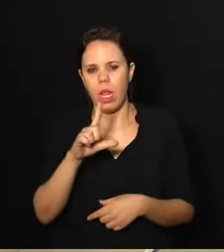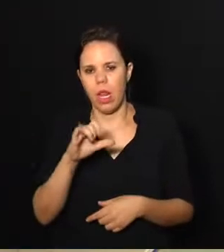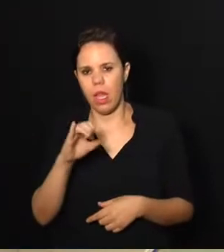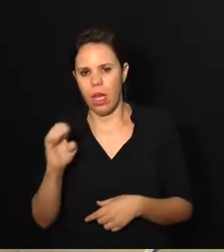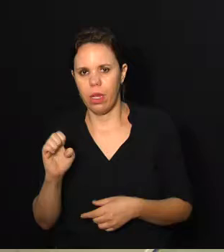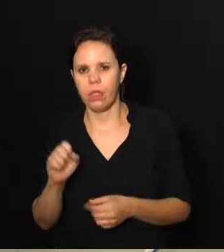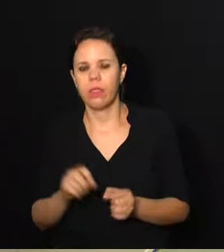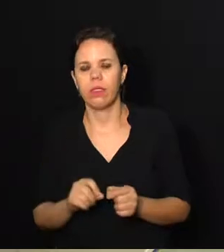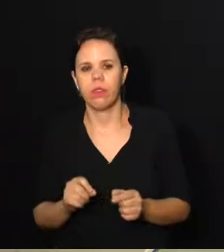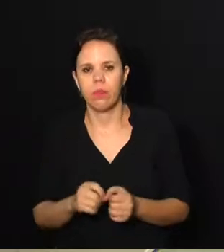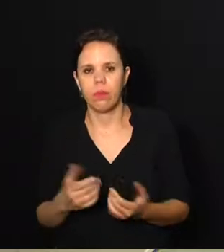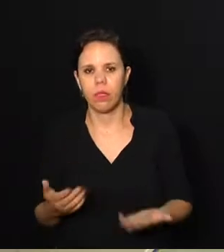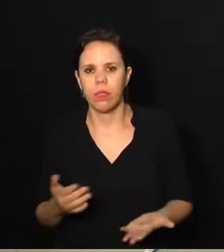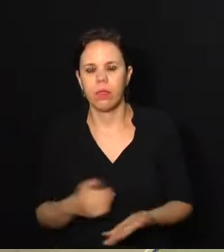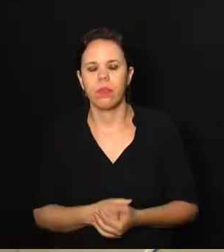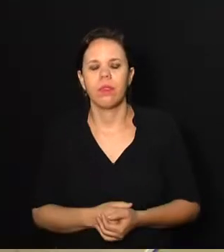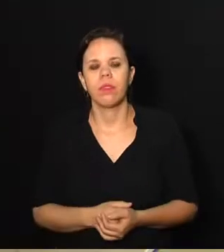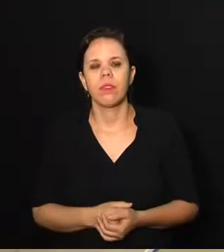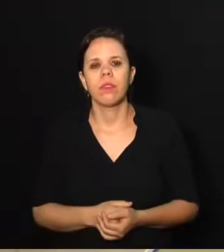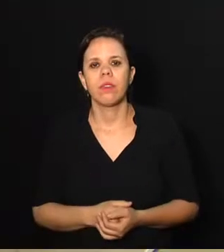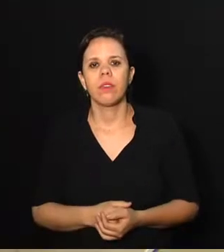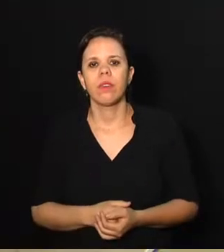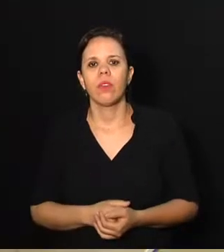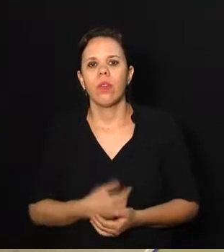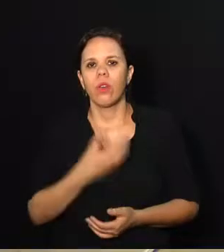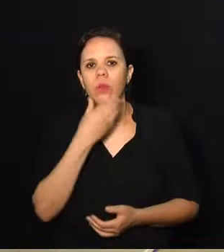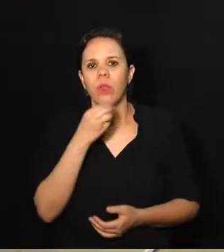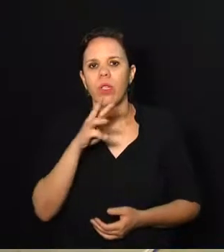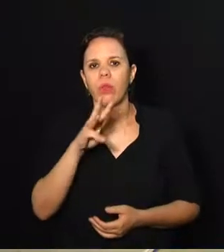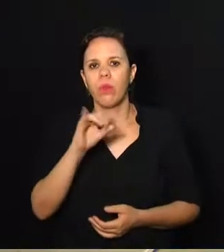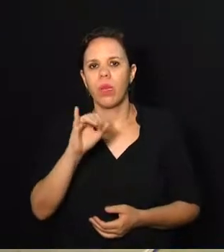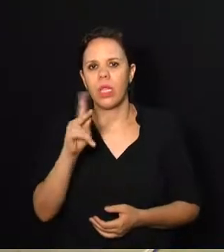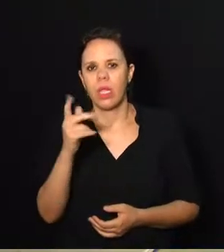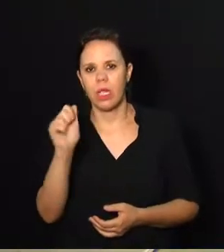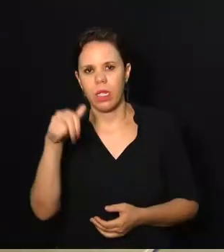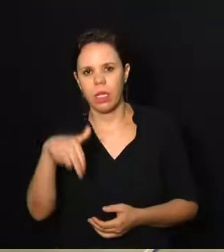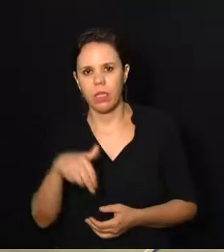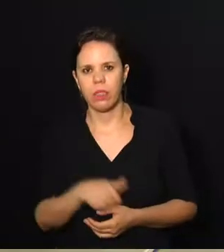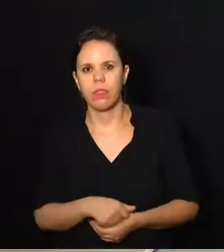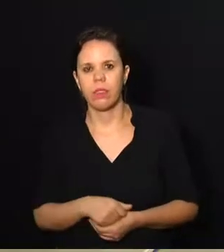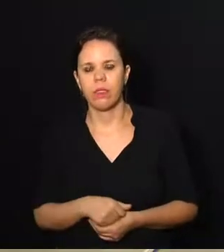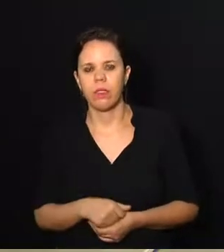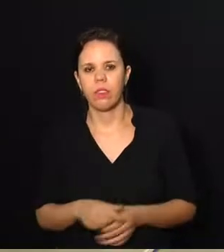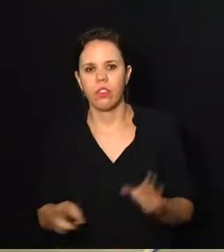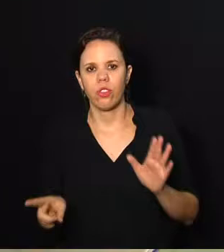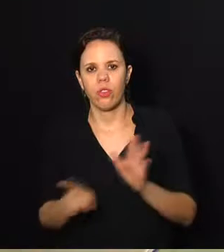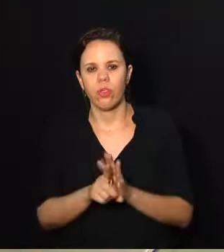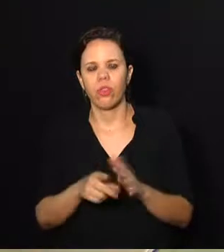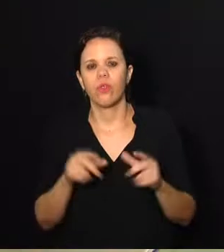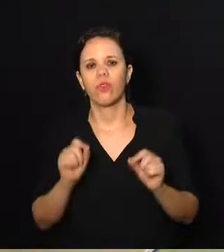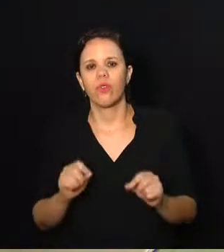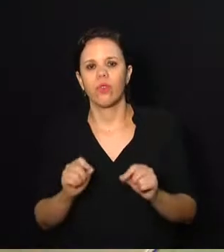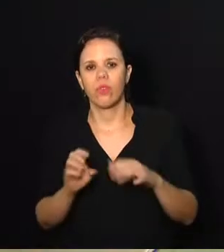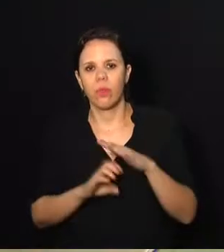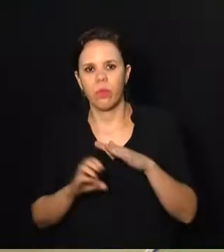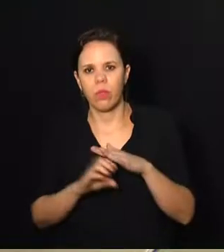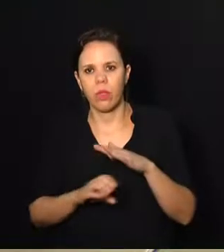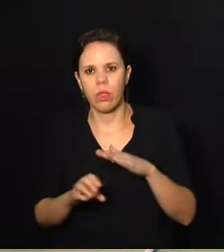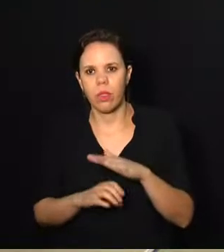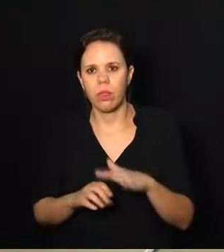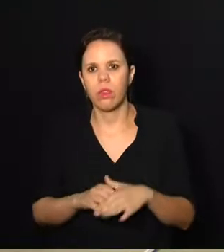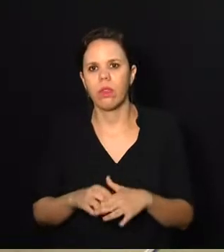Gostaria também de chamar aqui William Santiago, que é proprietário do Fênix Pensionato.